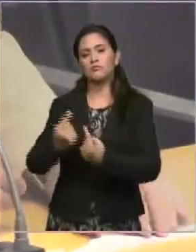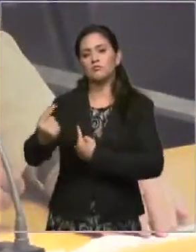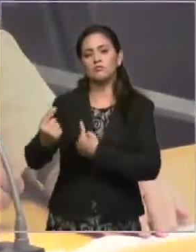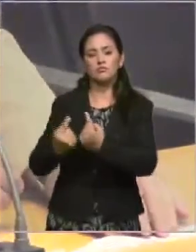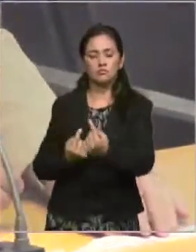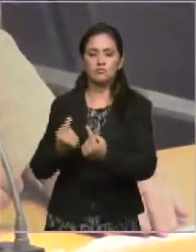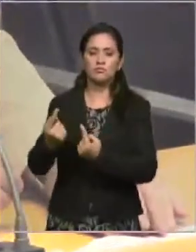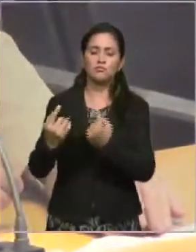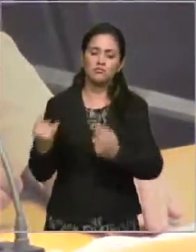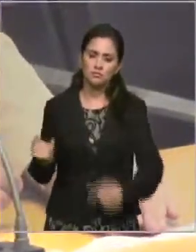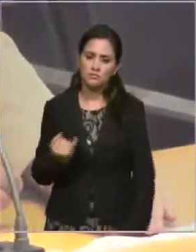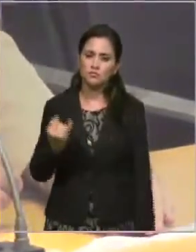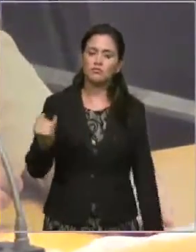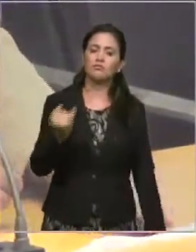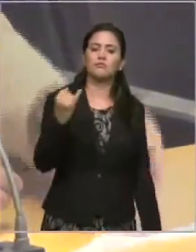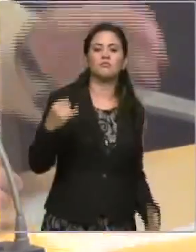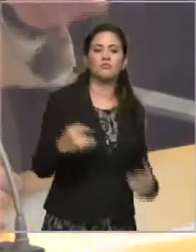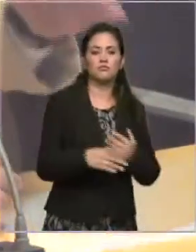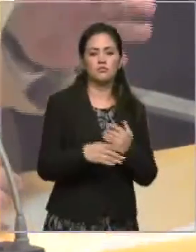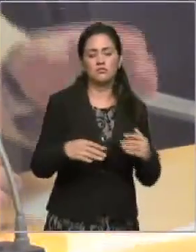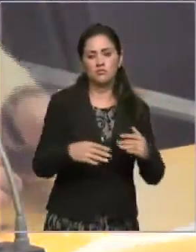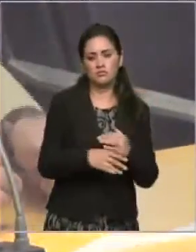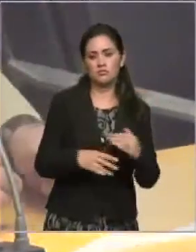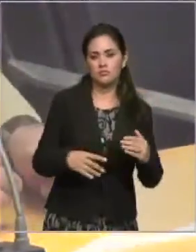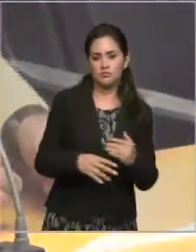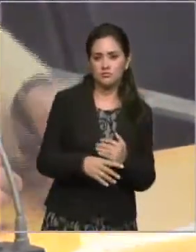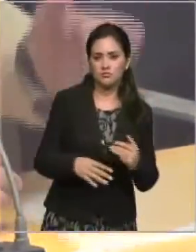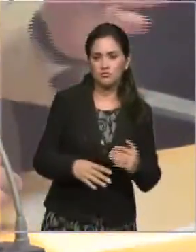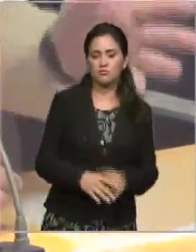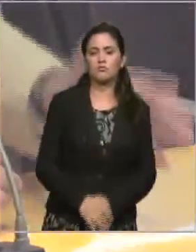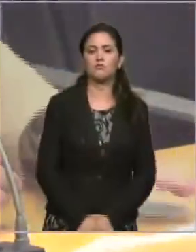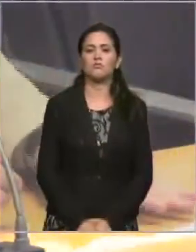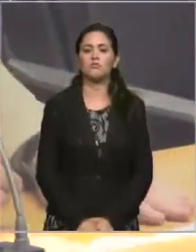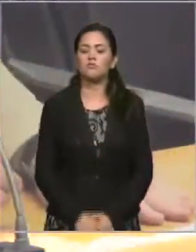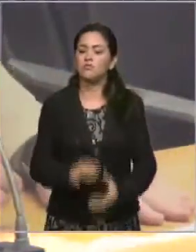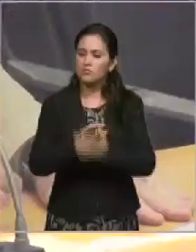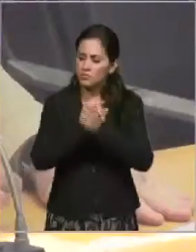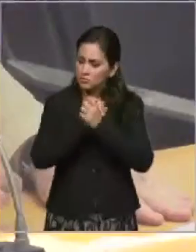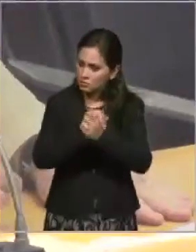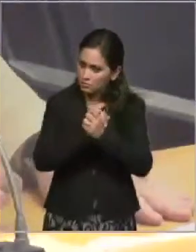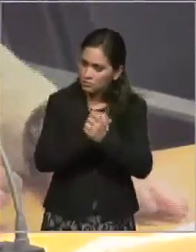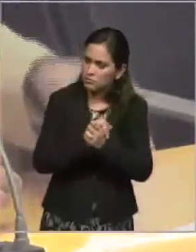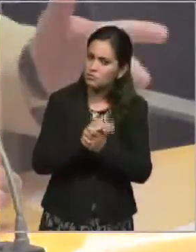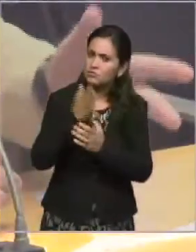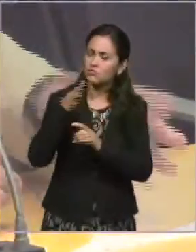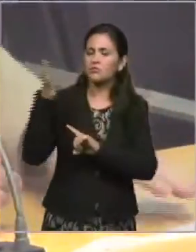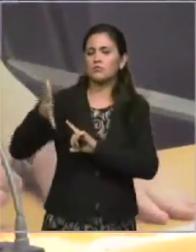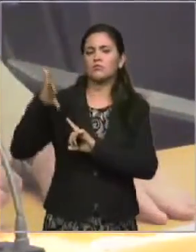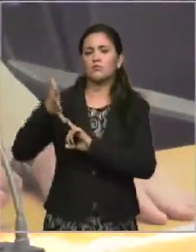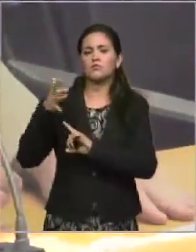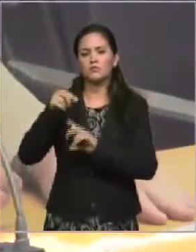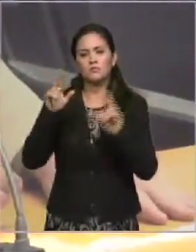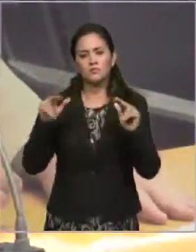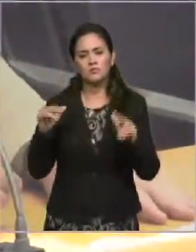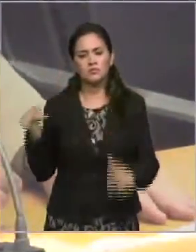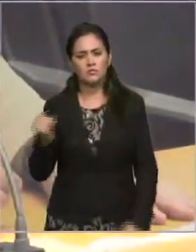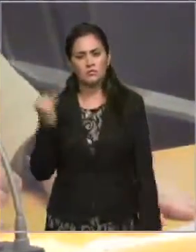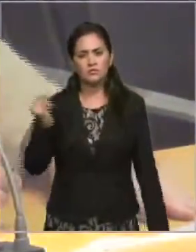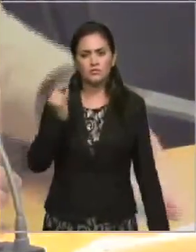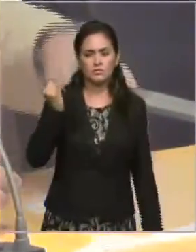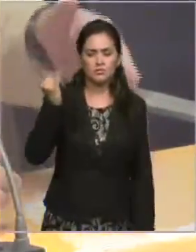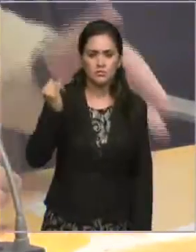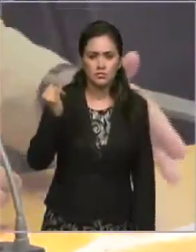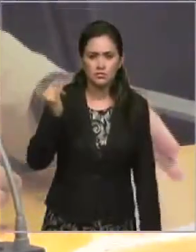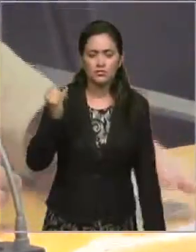cidade do Maranhão. Parabéns a Vossa Excelência por trazer à luz este assunto importante,